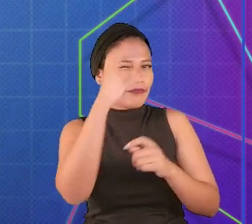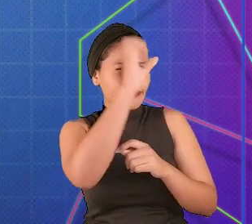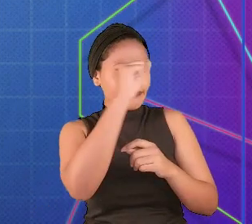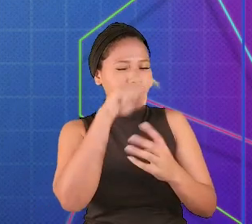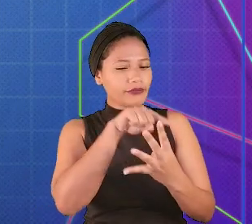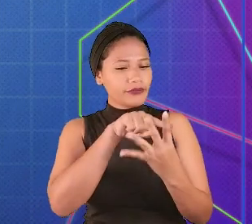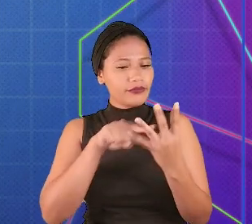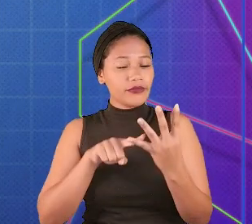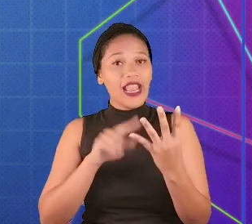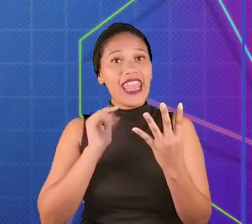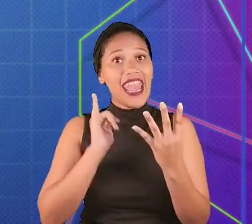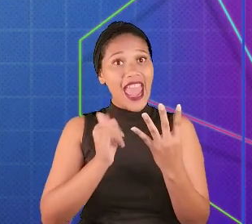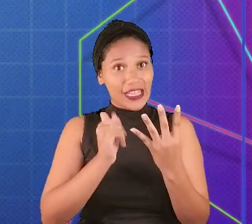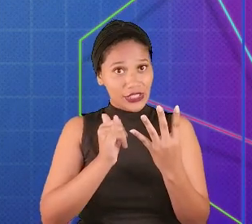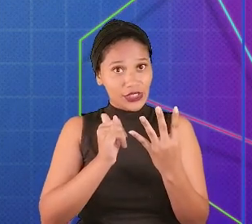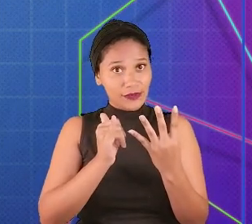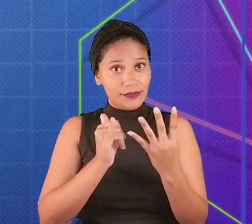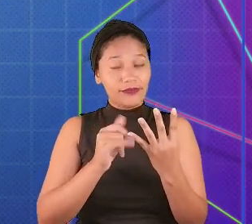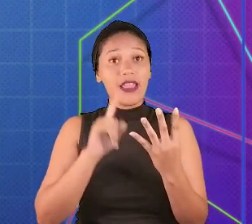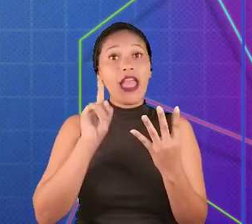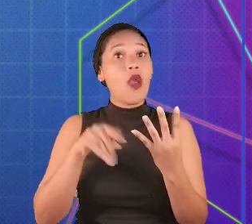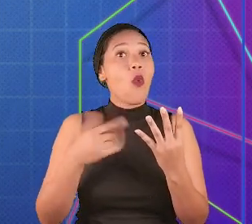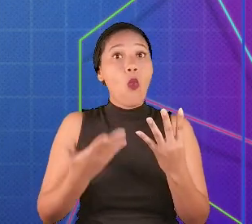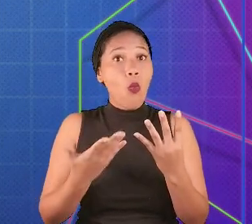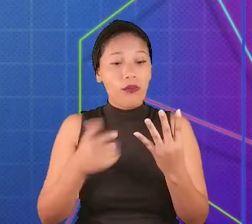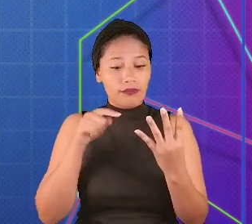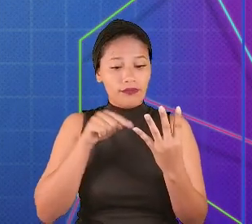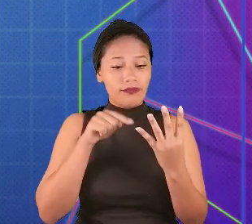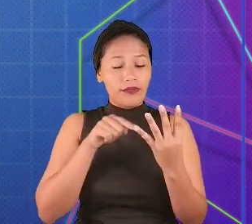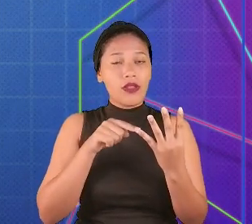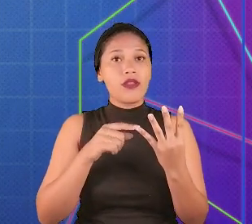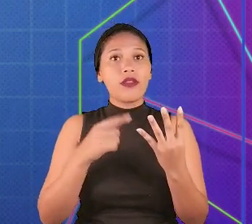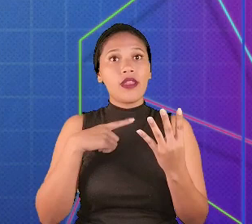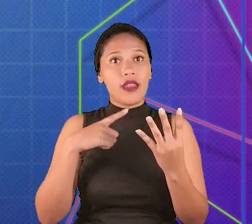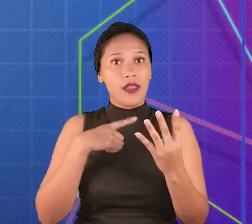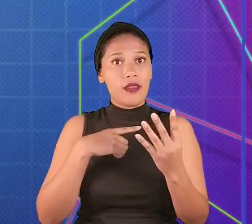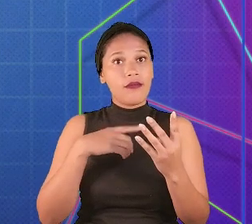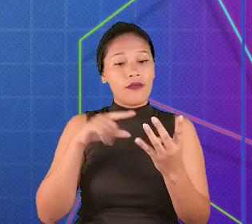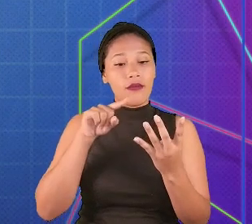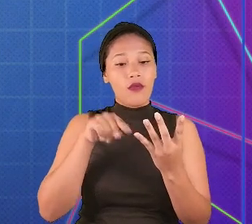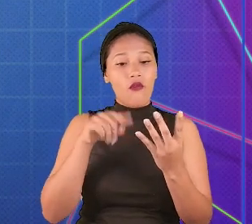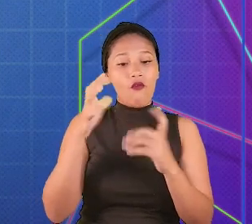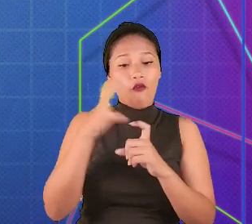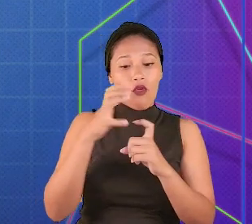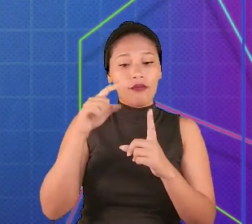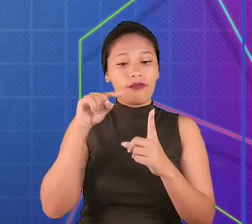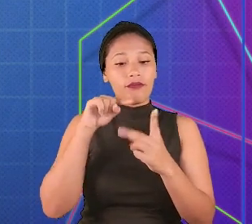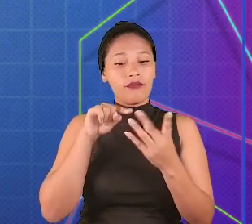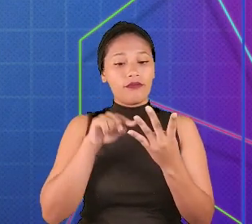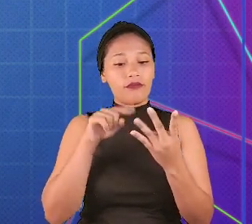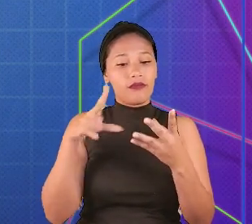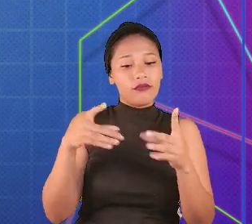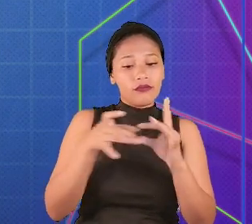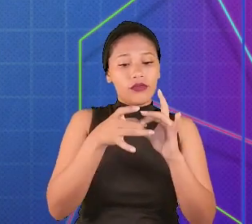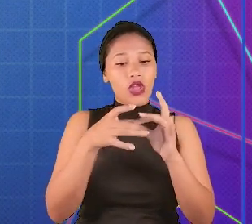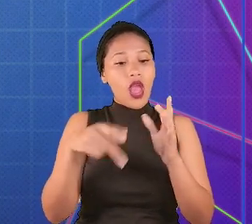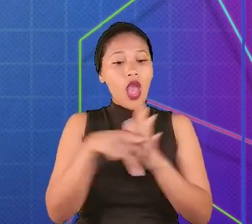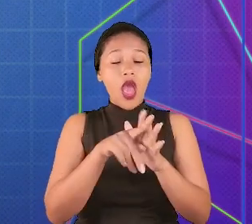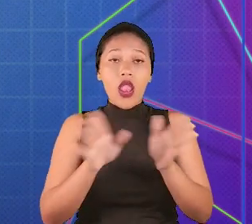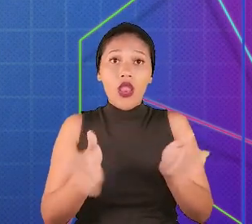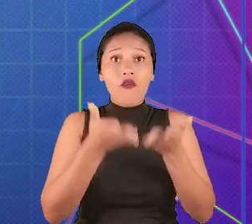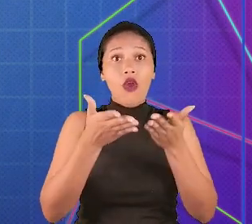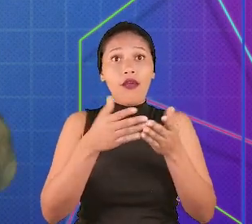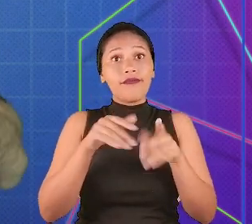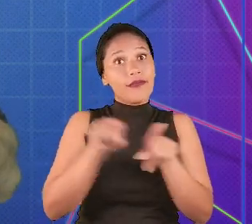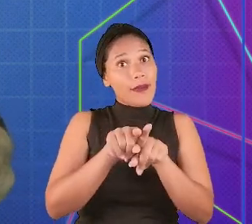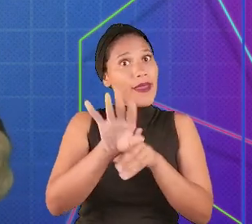os 4 tipos de narrativas de games. E eles são as narrativas forçadas, embutidas, emergentes e